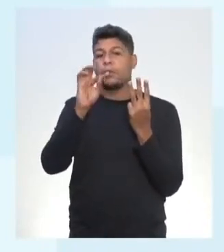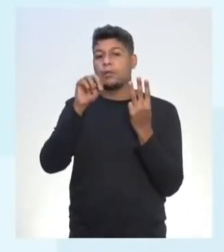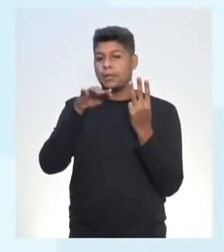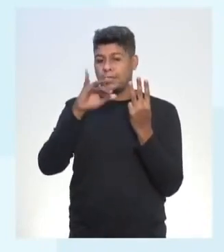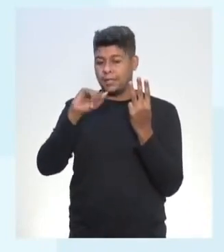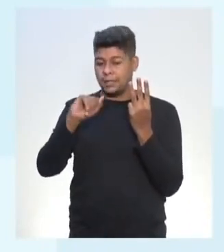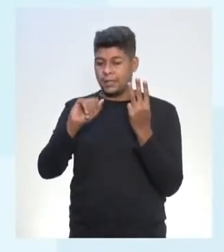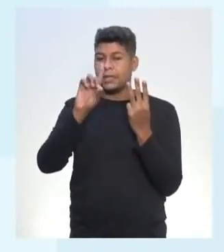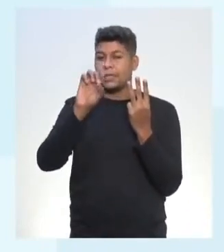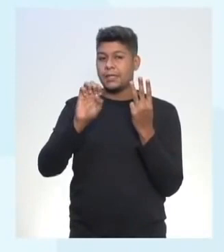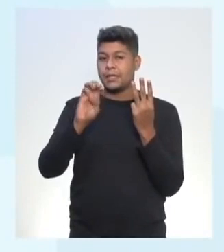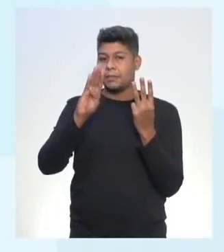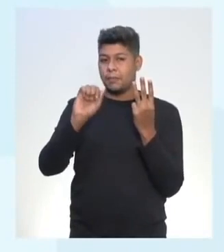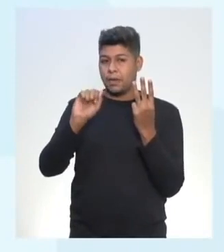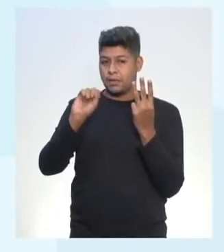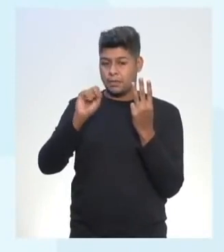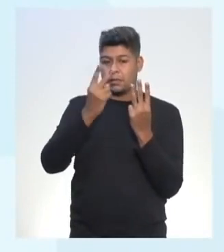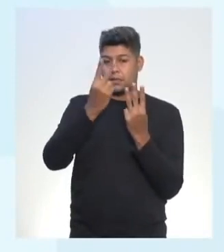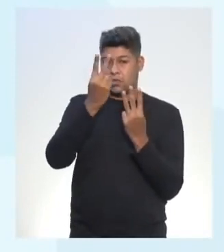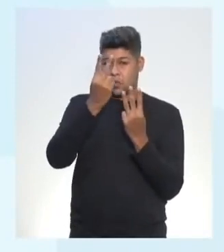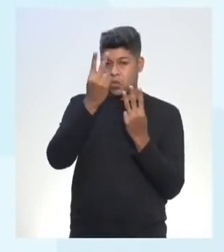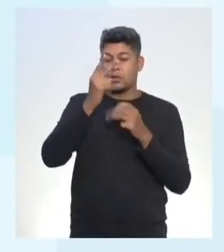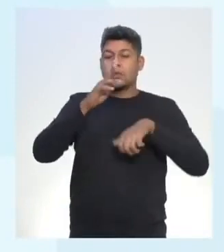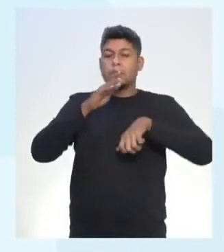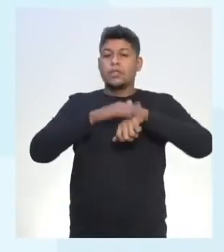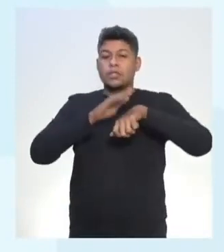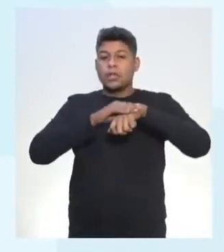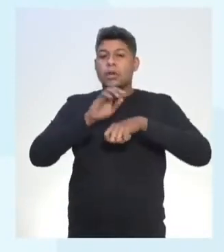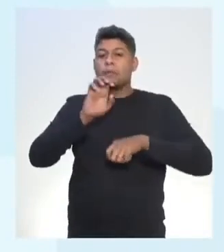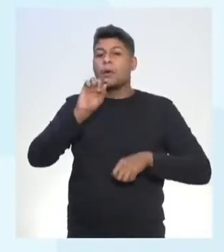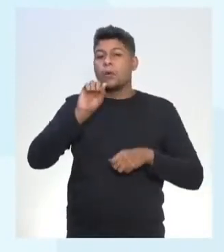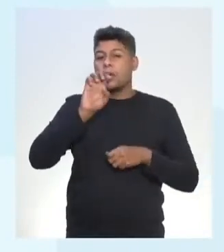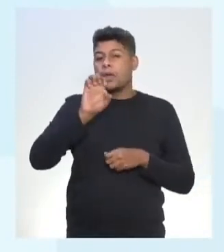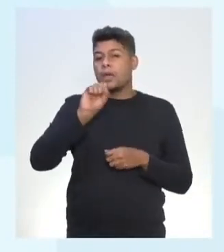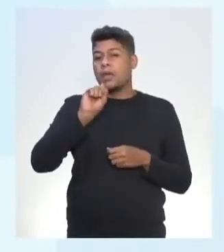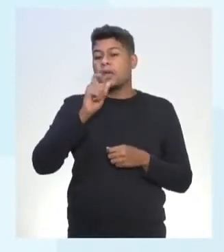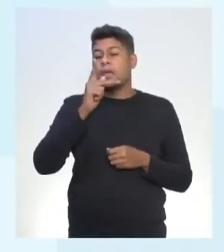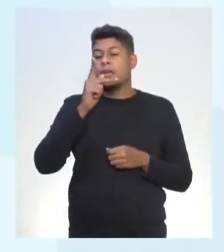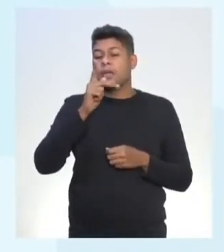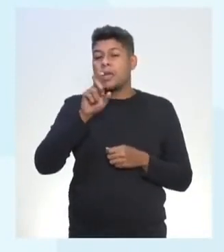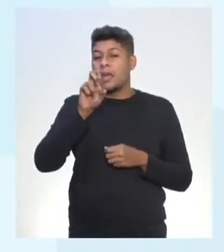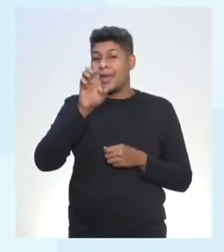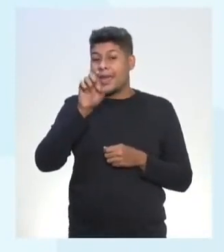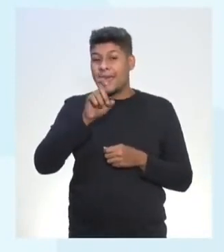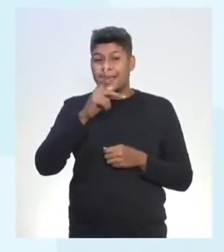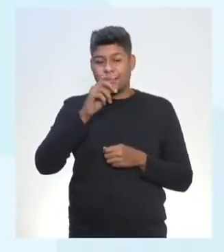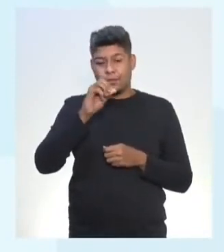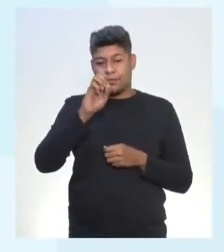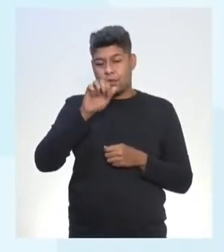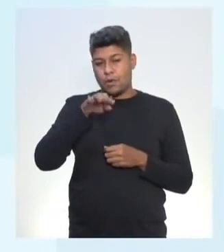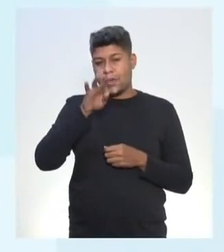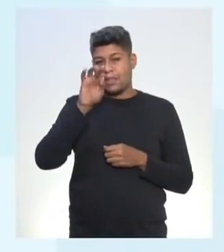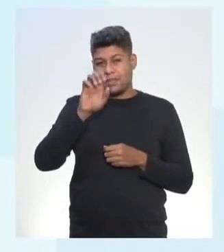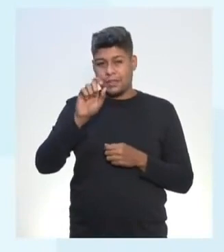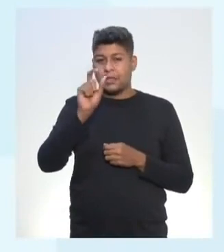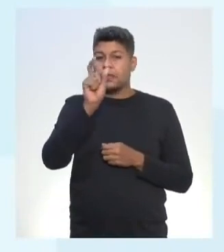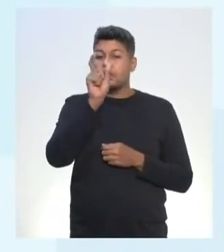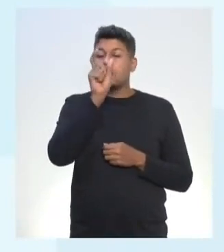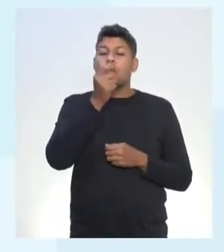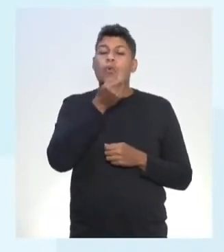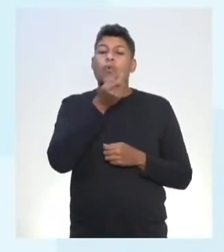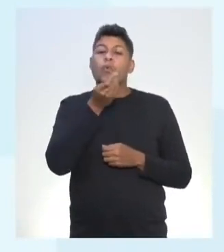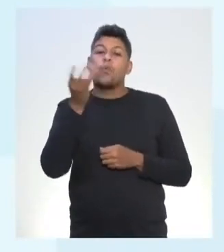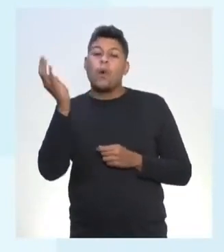de base. E este número que está aqui em cima, a gente chama de expoente. O número de cima indica